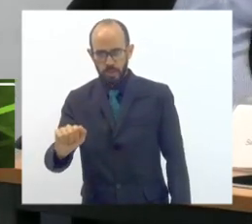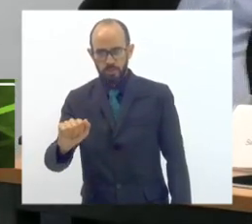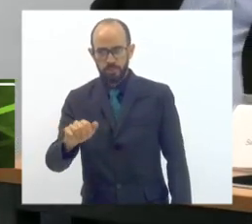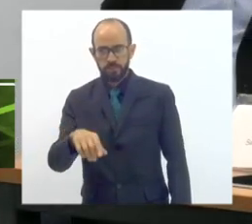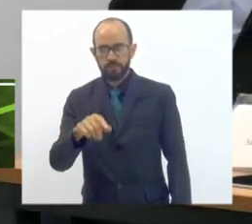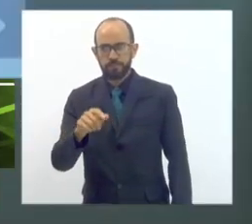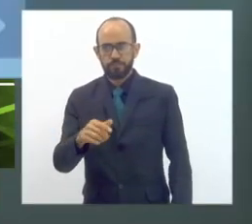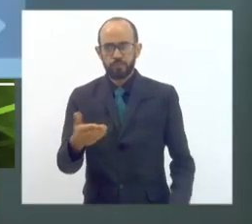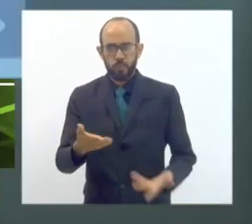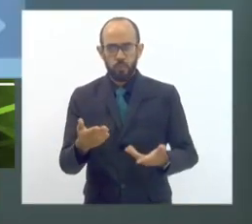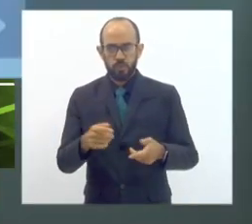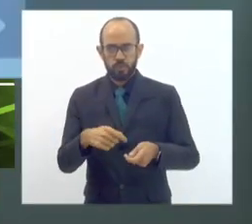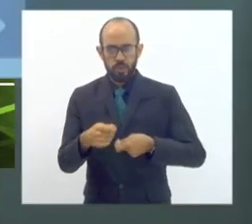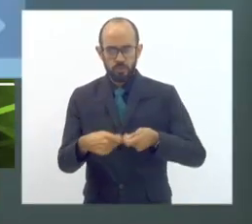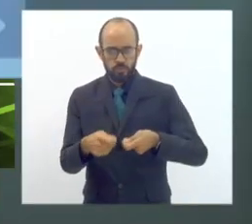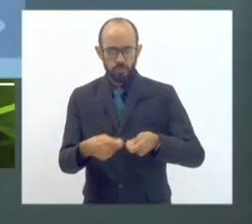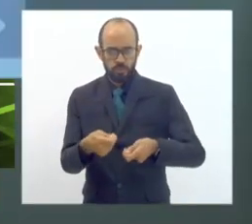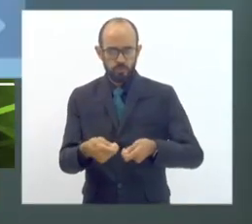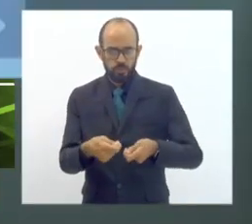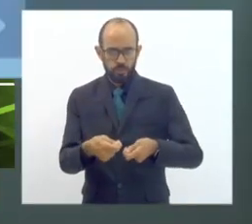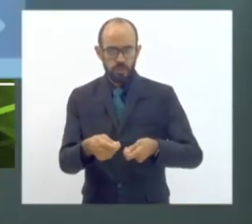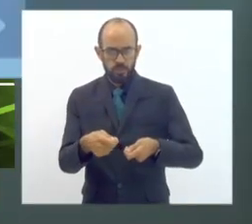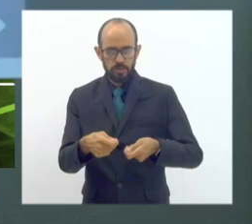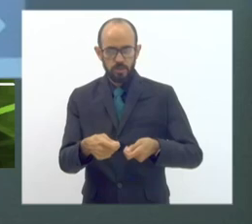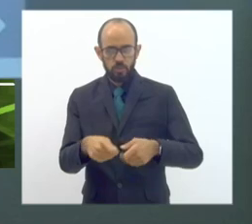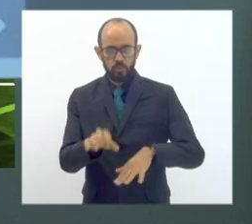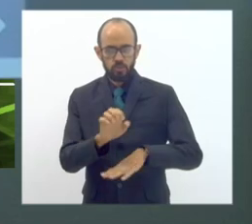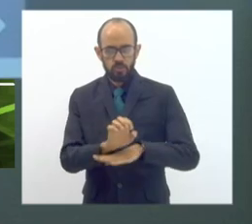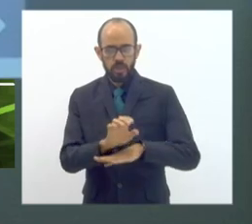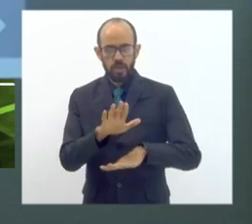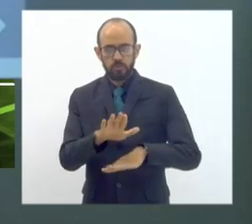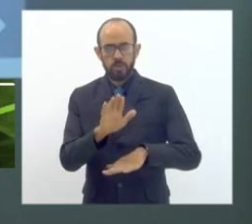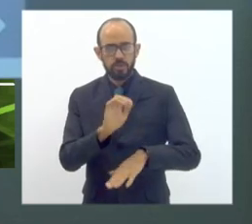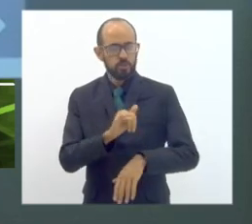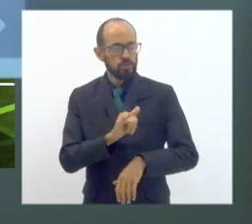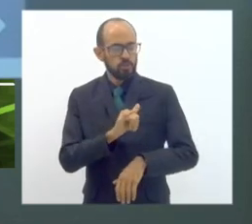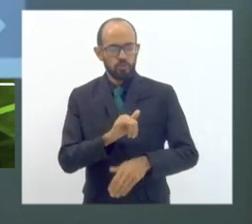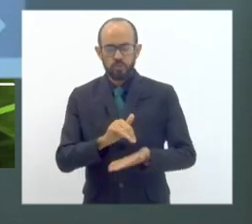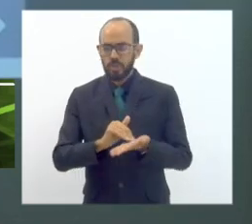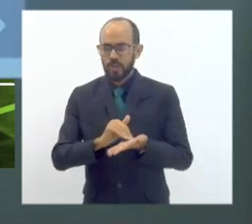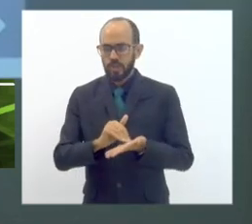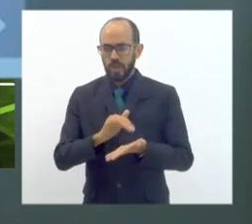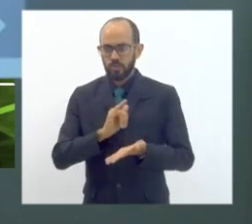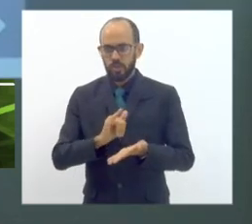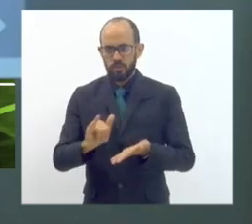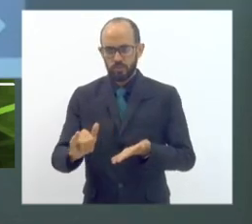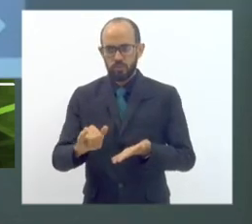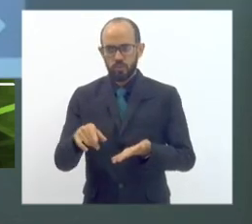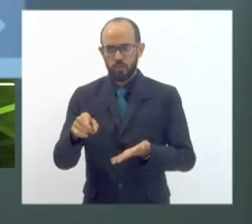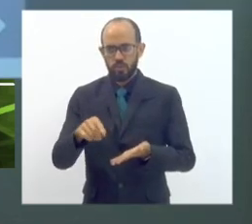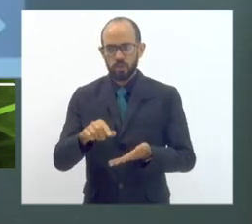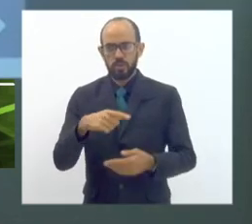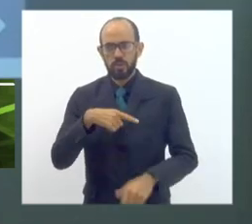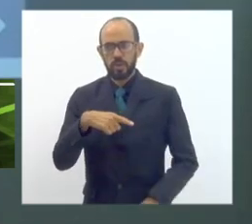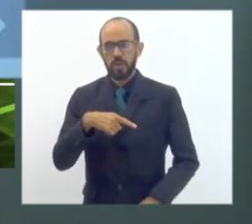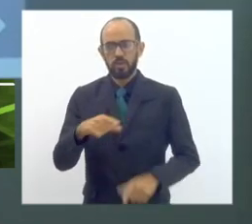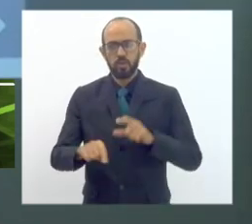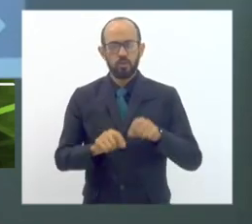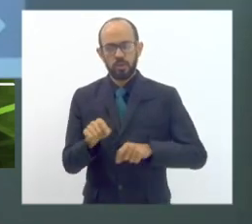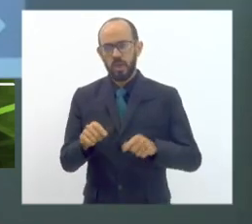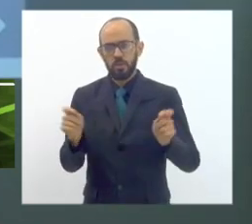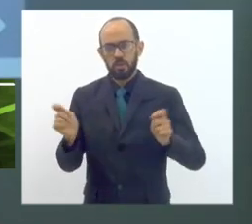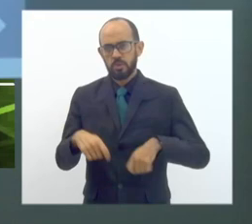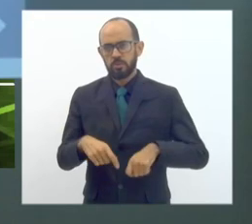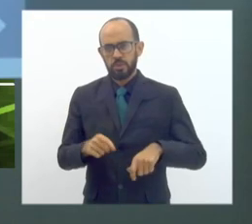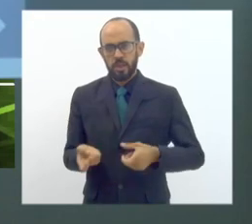ele está sob a gestão estadual, mas, conforme mencionado já pelo nosso secretário, já existe uma pauta corrente com a